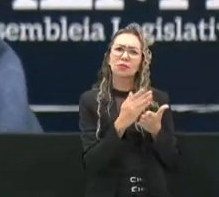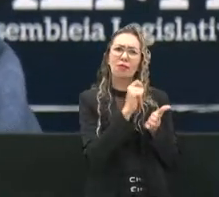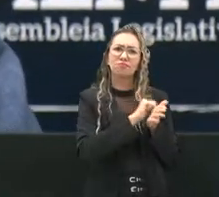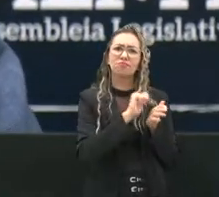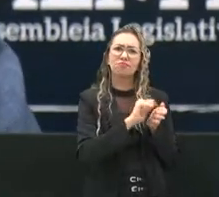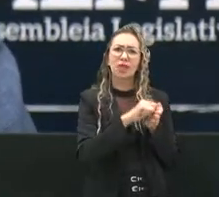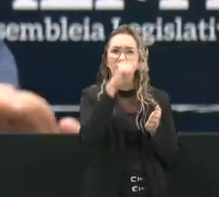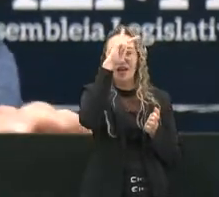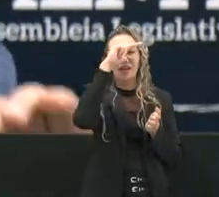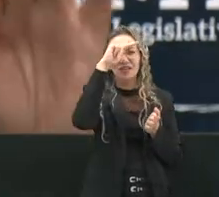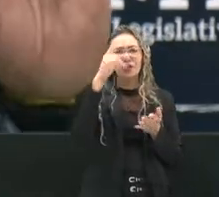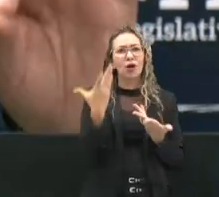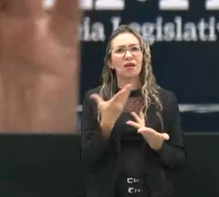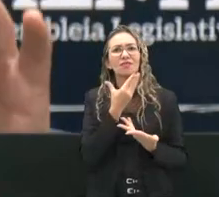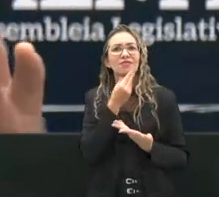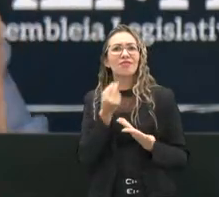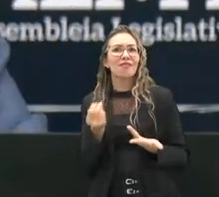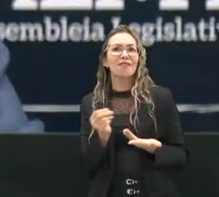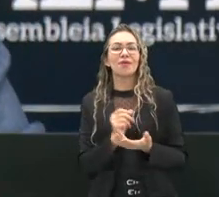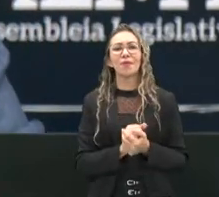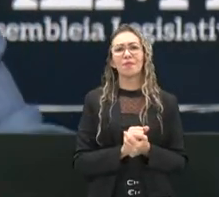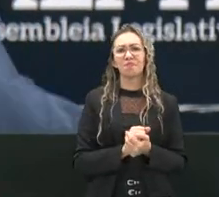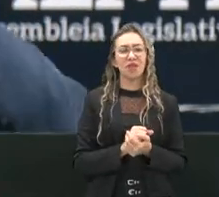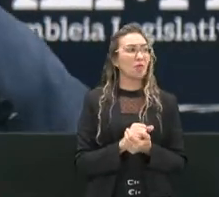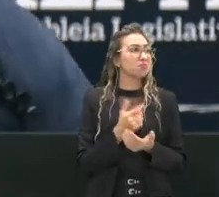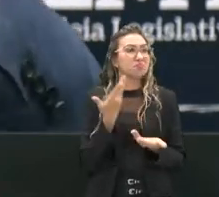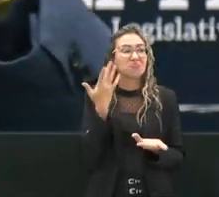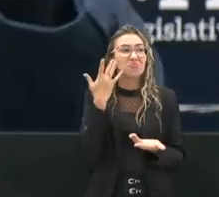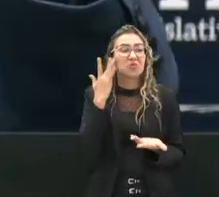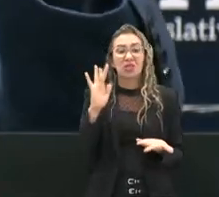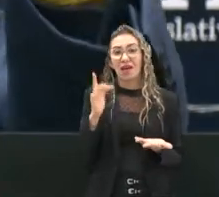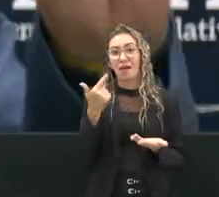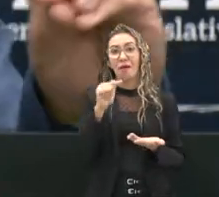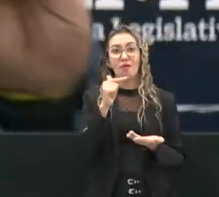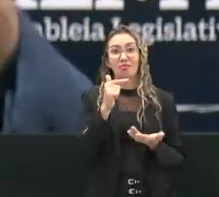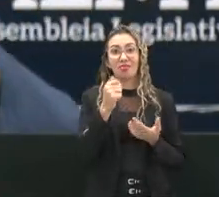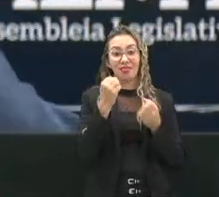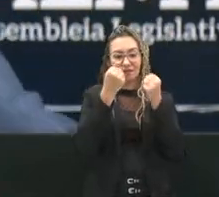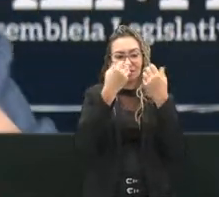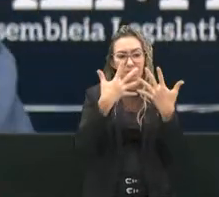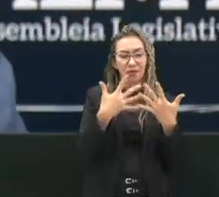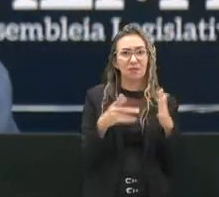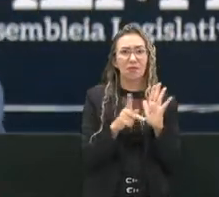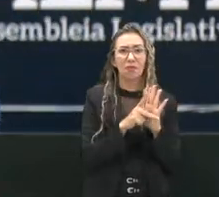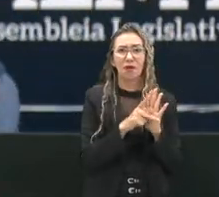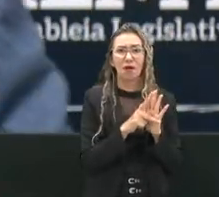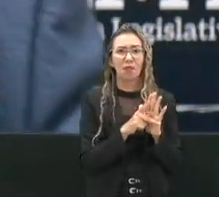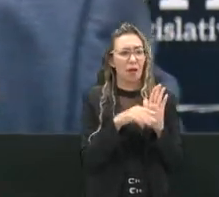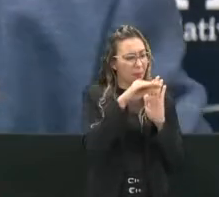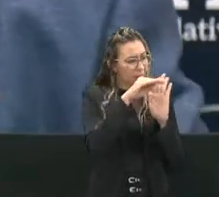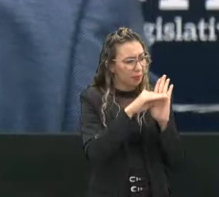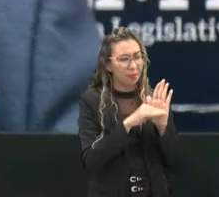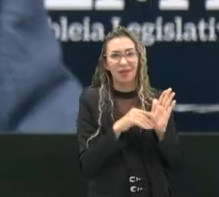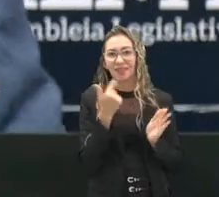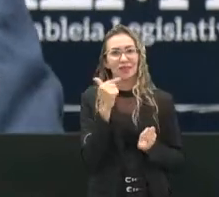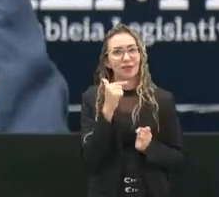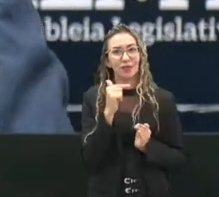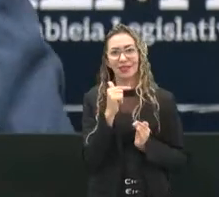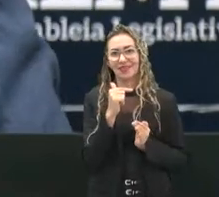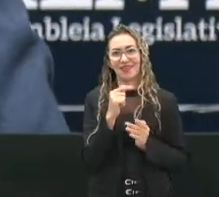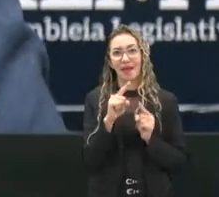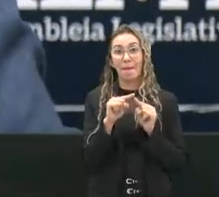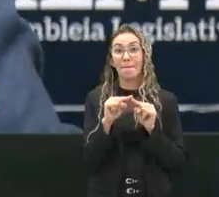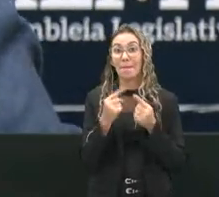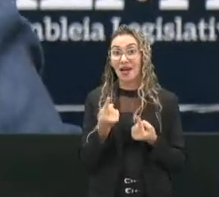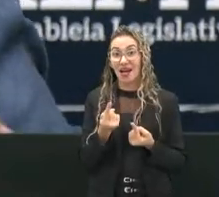sei. Não tenho uma explicação exata para chegar, olha, o motivo foi esse, foi esse, foi esse. Mas uma das coisas que eu nunca